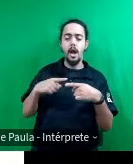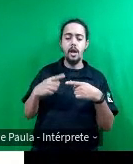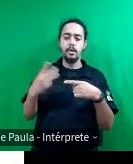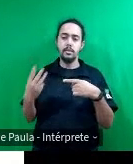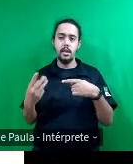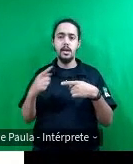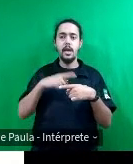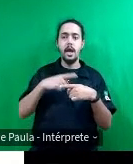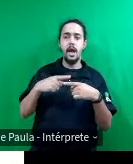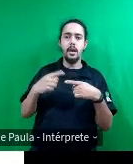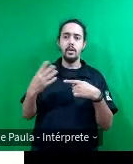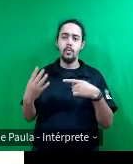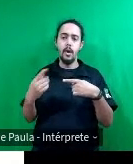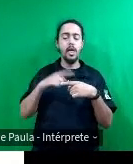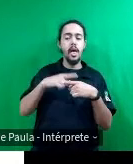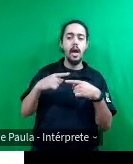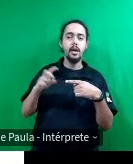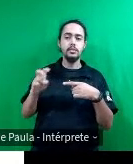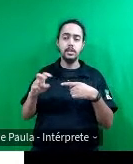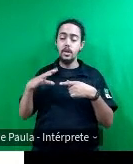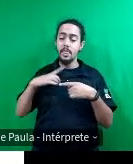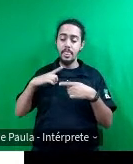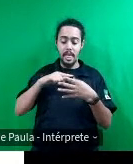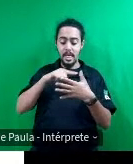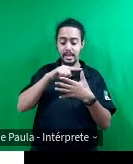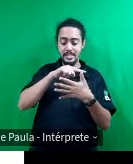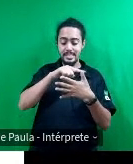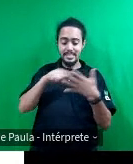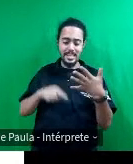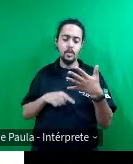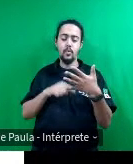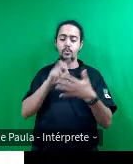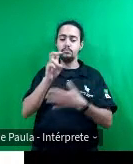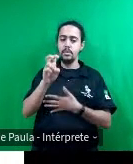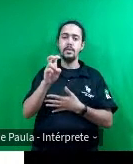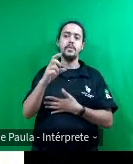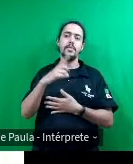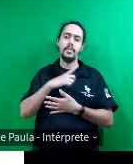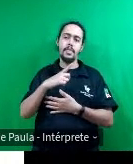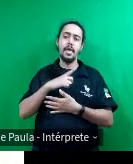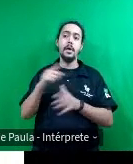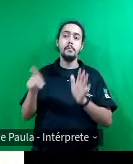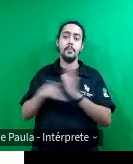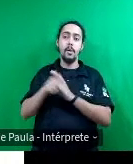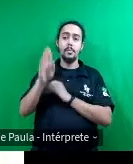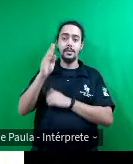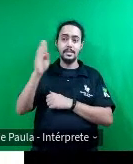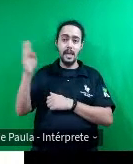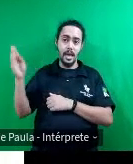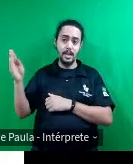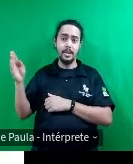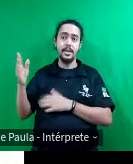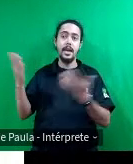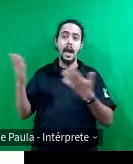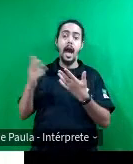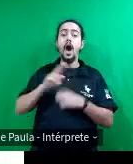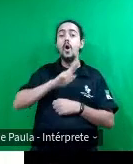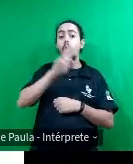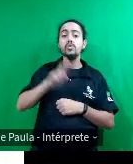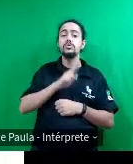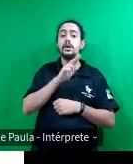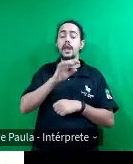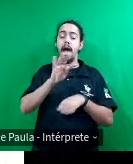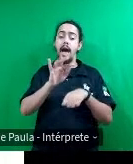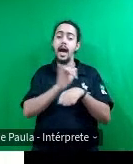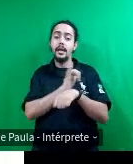aqui 5 resistores conectados em série, utilizando aqui a técnica, a ferramenta divisor de tensão. Tá? Então